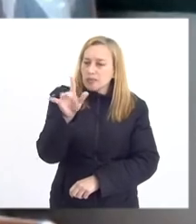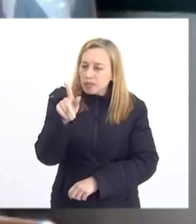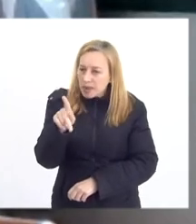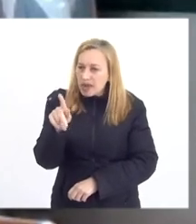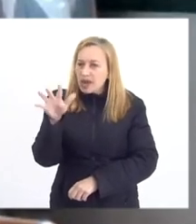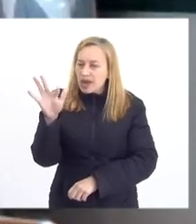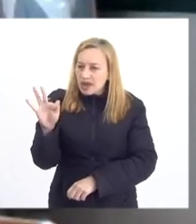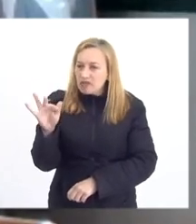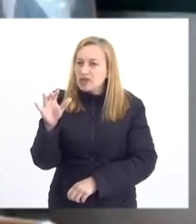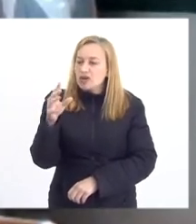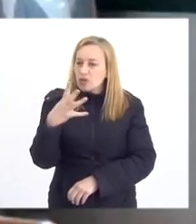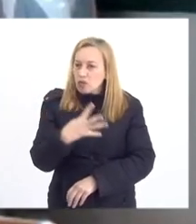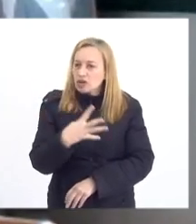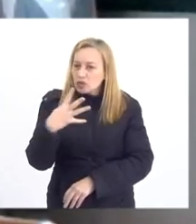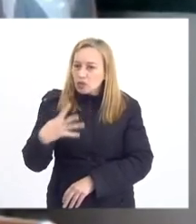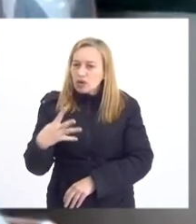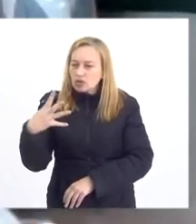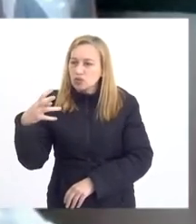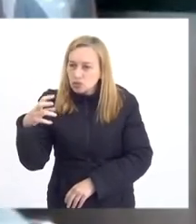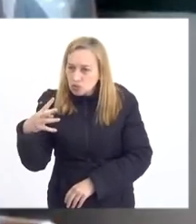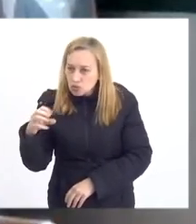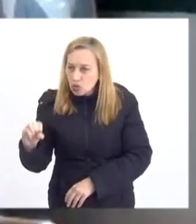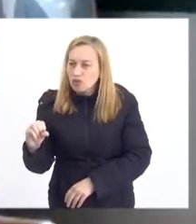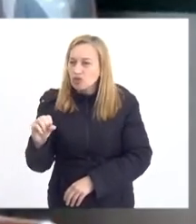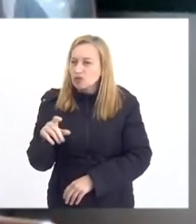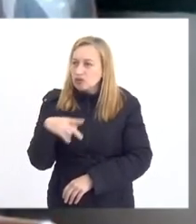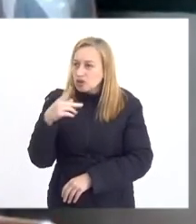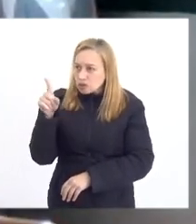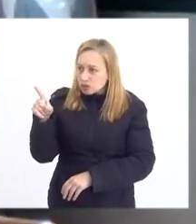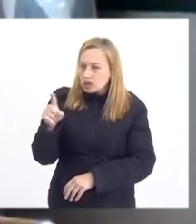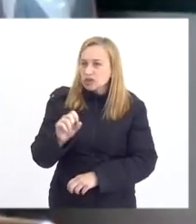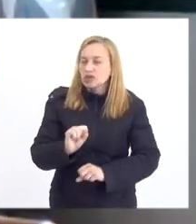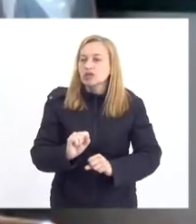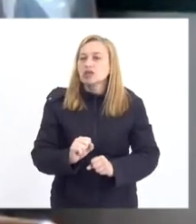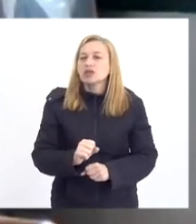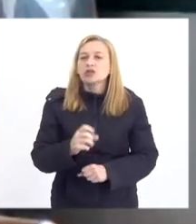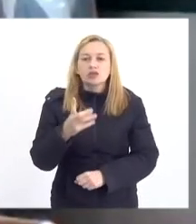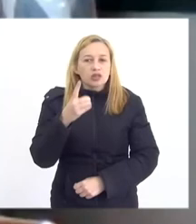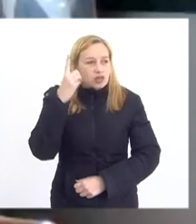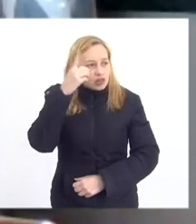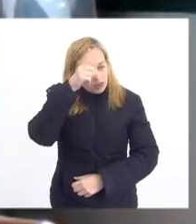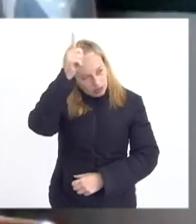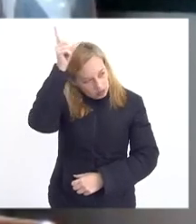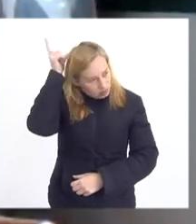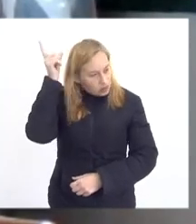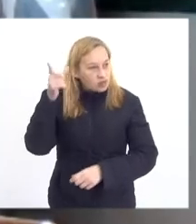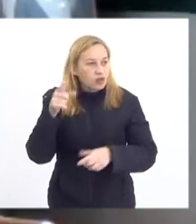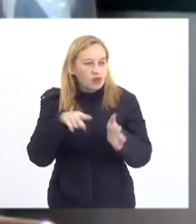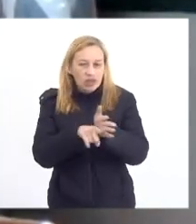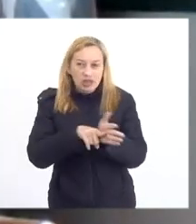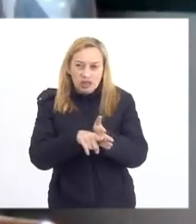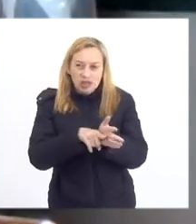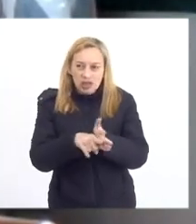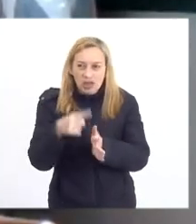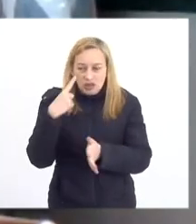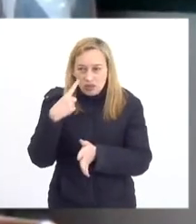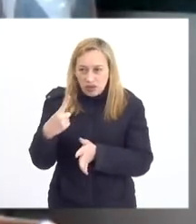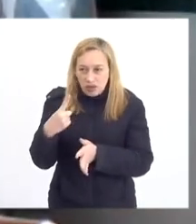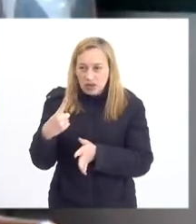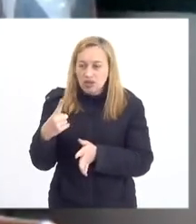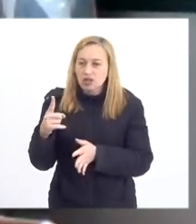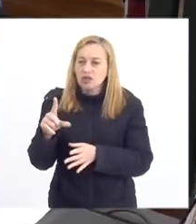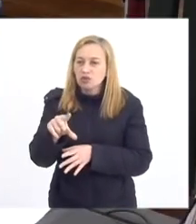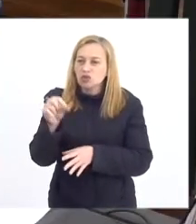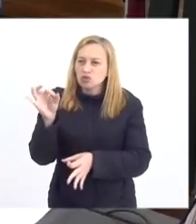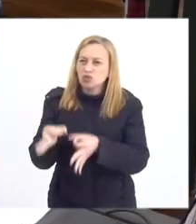449, reforçou esse entendimento. Só isso, Luiz Paulo, quando for analisar o projeto, que tem uma decisão do Supremo sobre